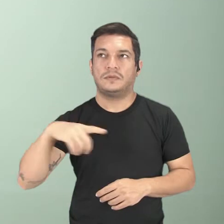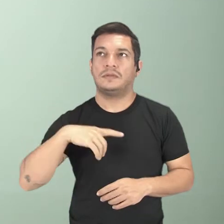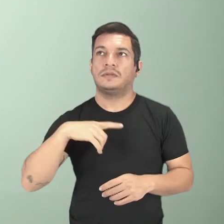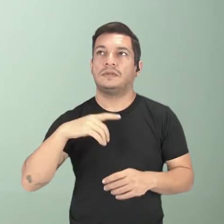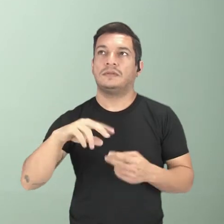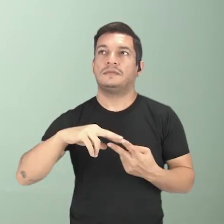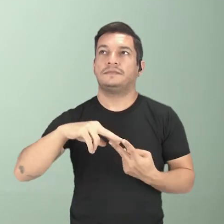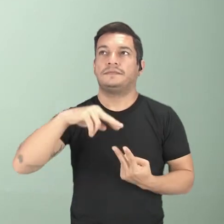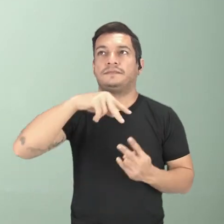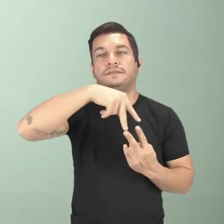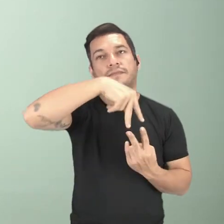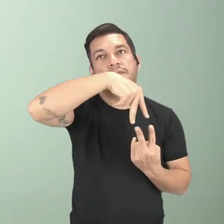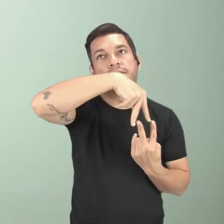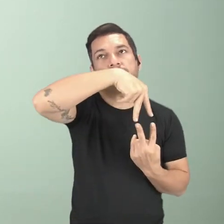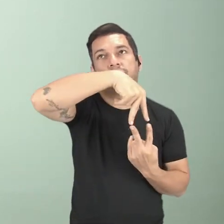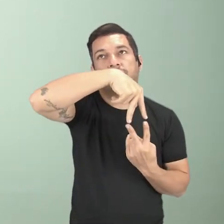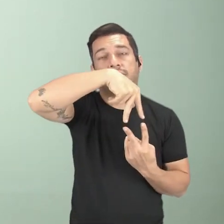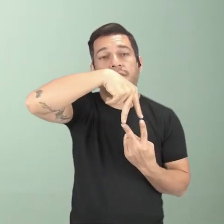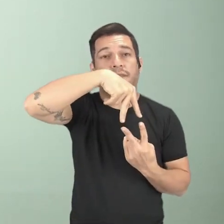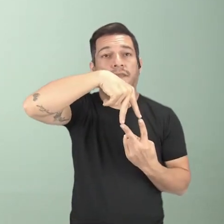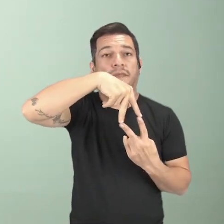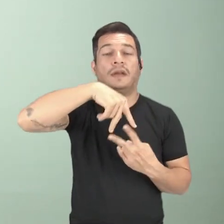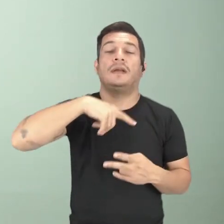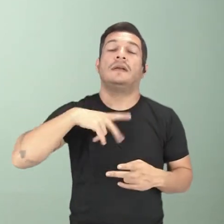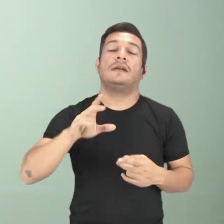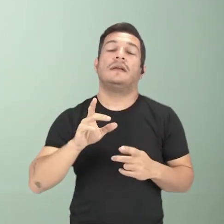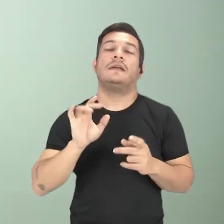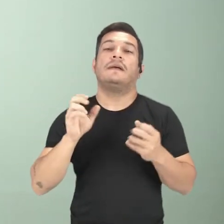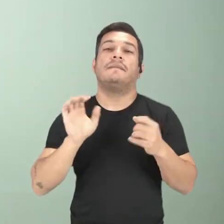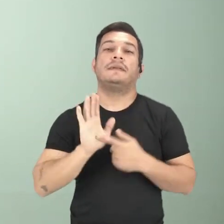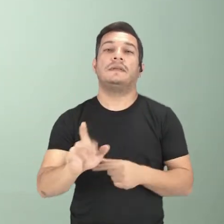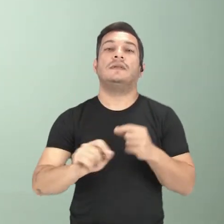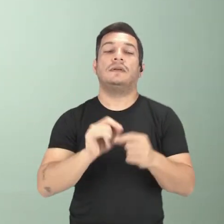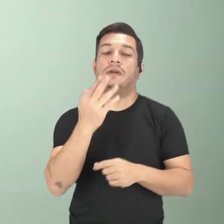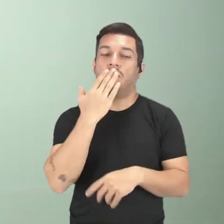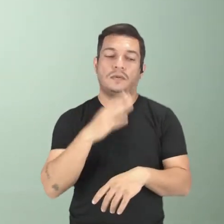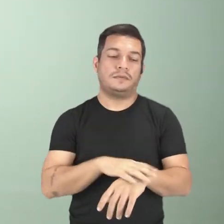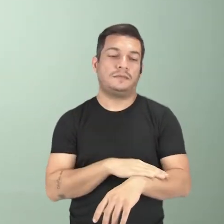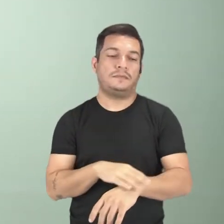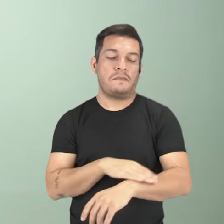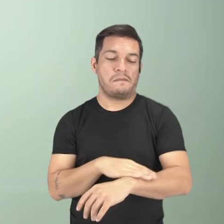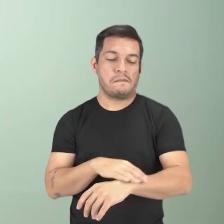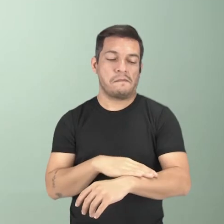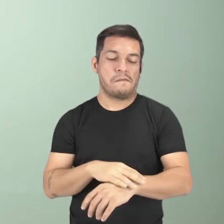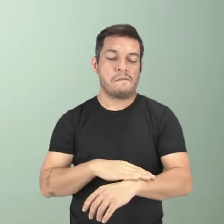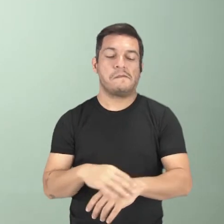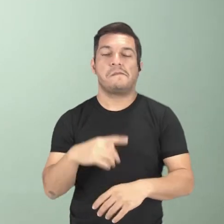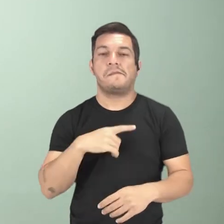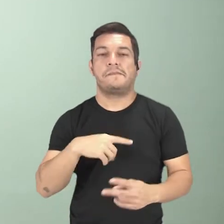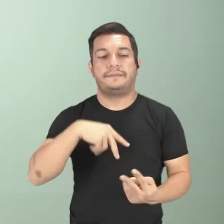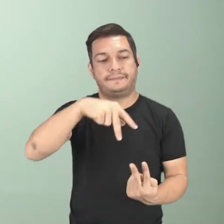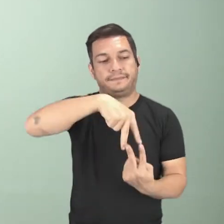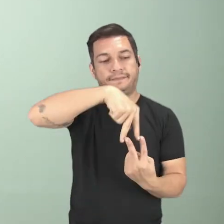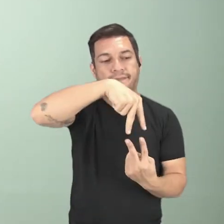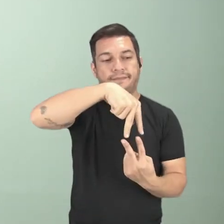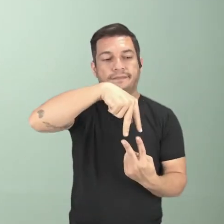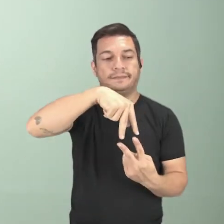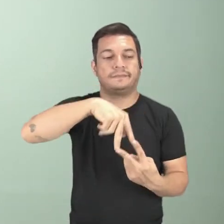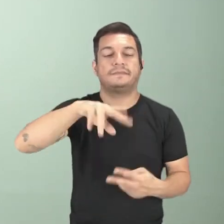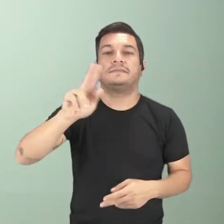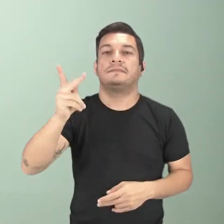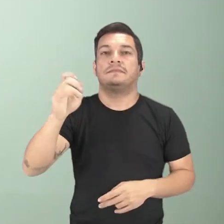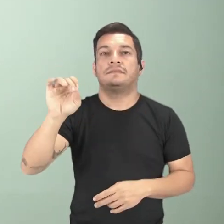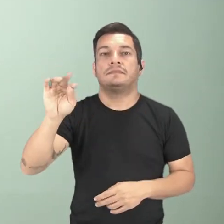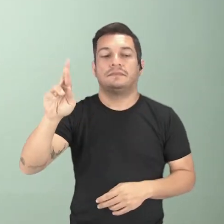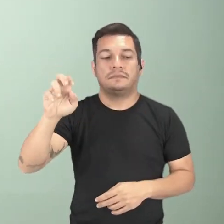exemplo, cromossomo que determina a cor da pele, Então, eu vou ter esses cromossomos heterozigotos,